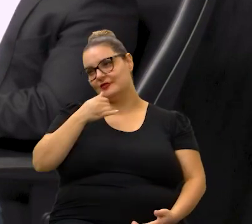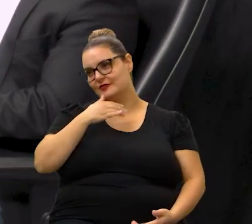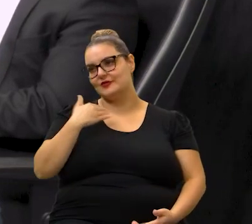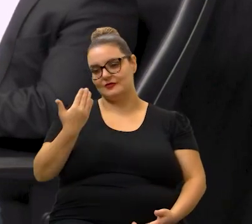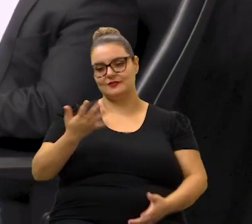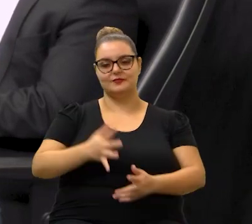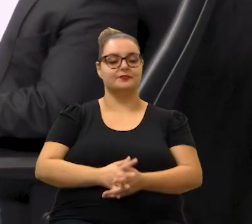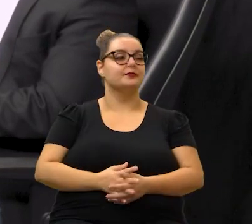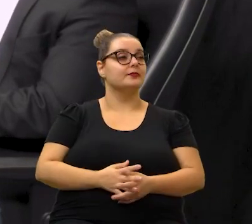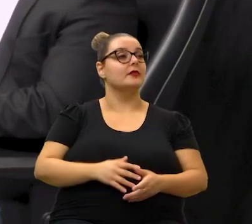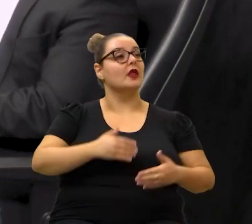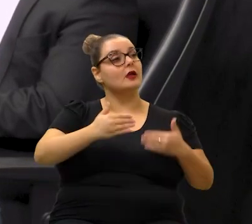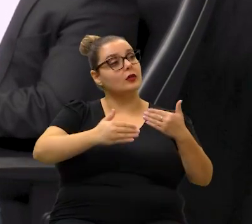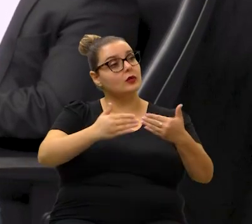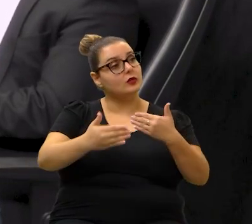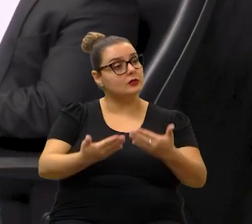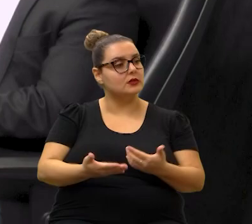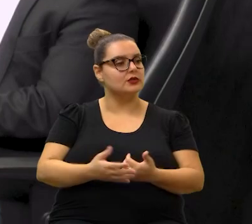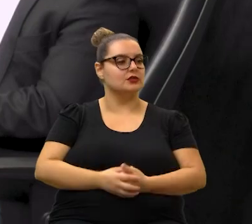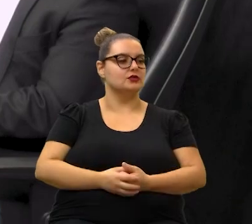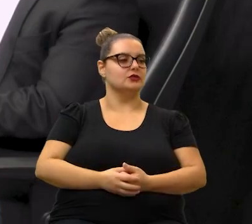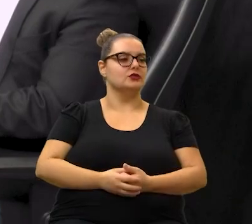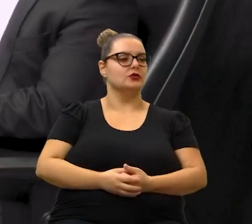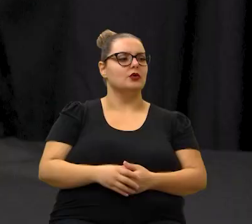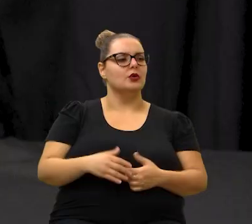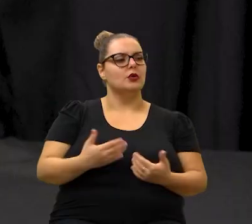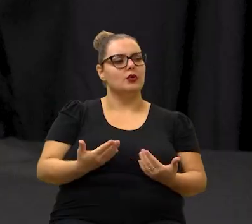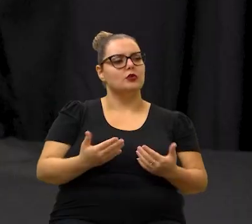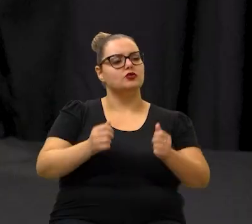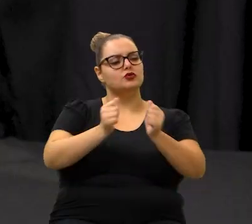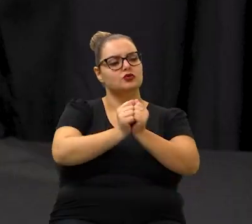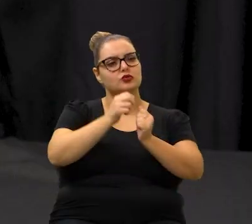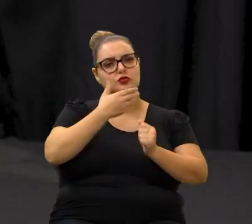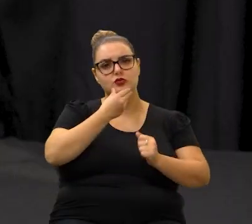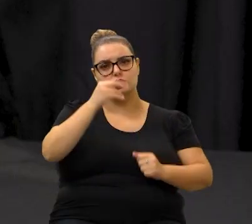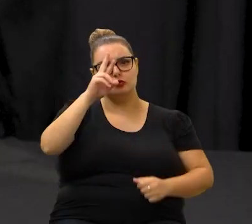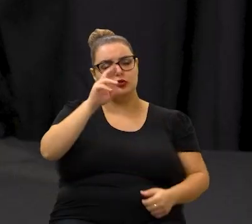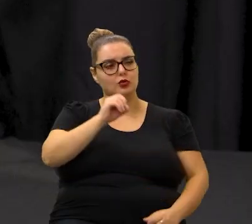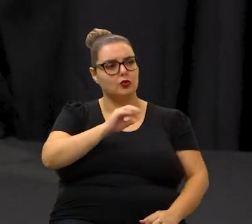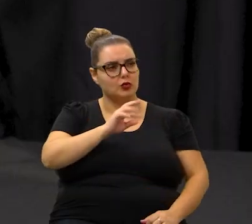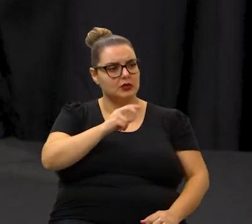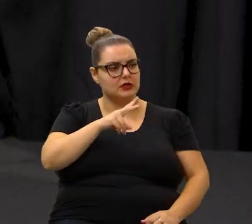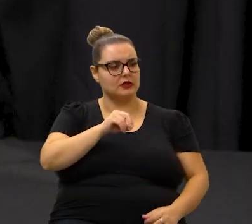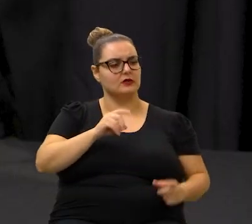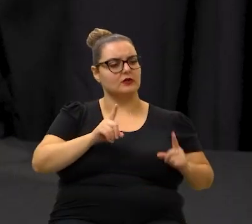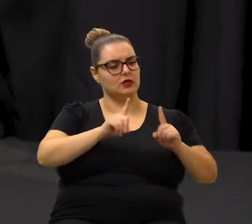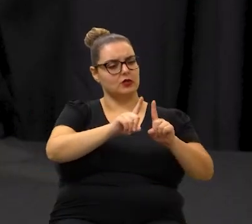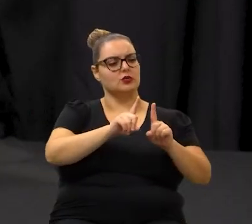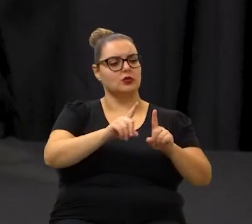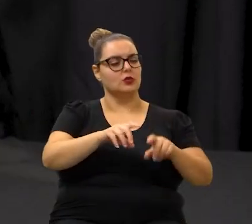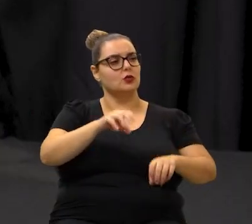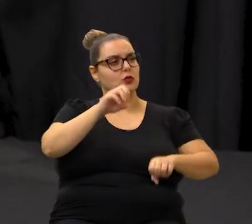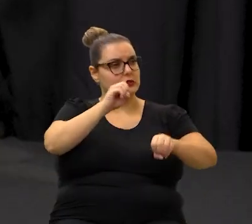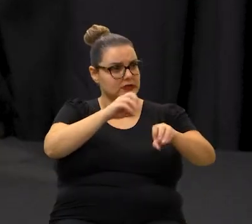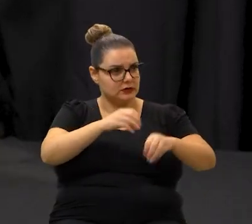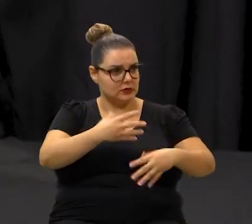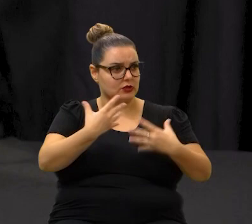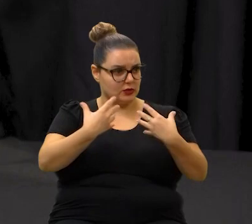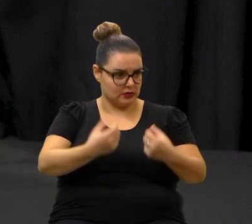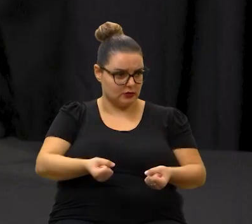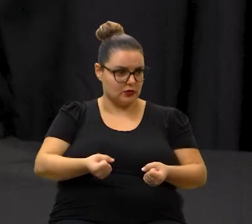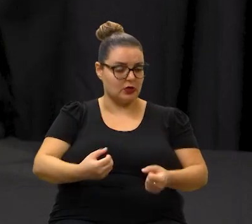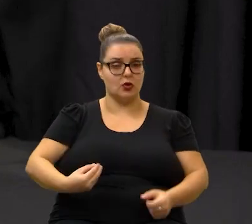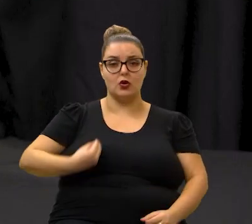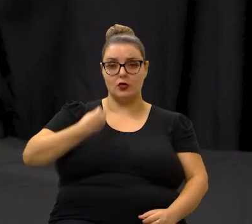Otávio e a partir daquilo que olhar tanto esse ensinamento que o senhor recebeu tanto a vivência ali no